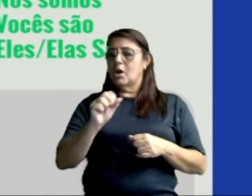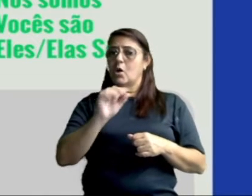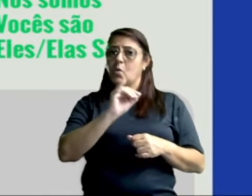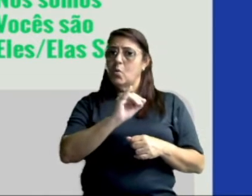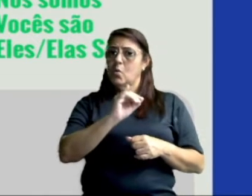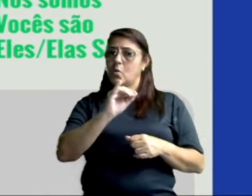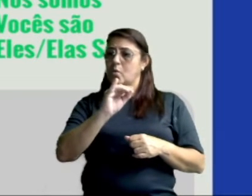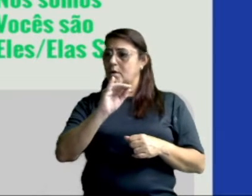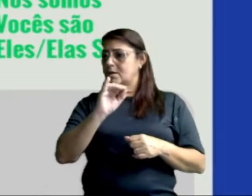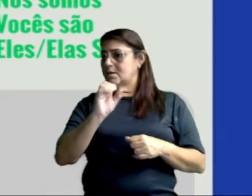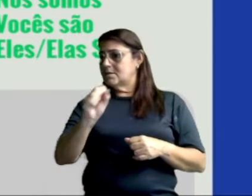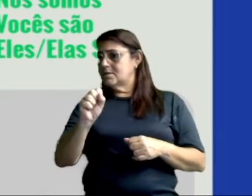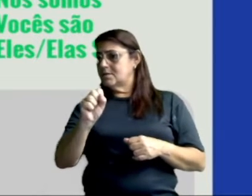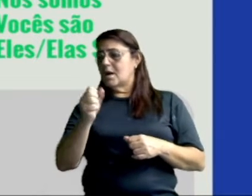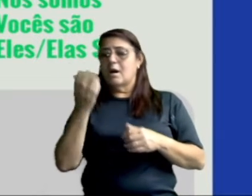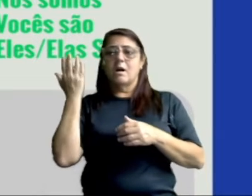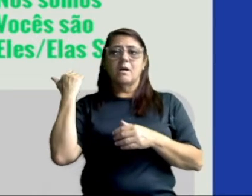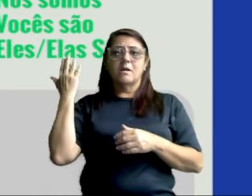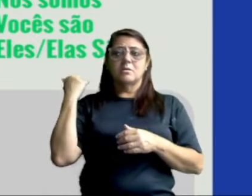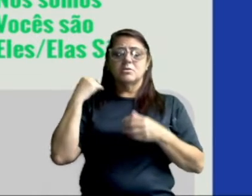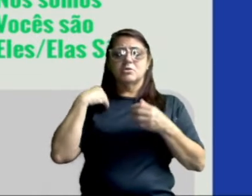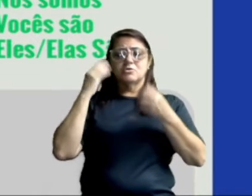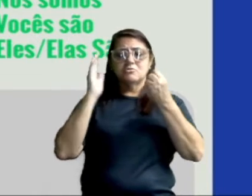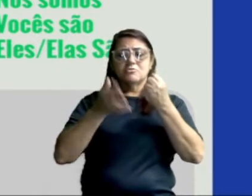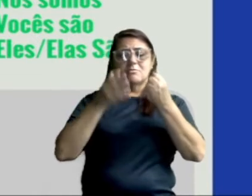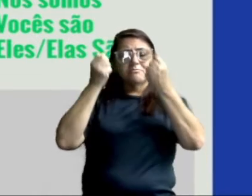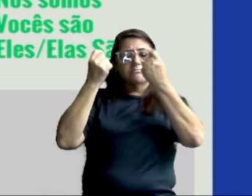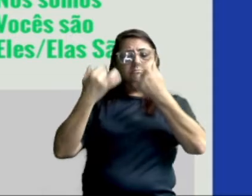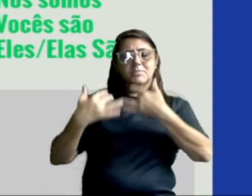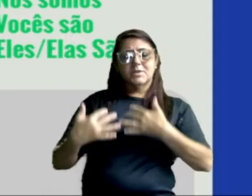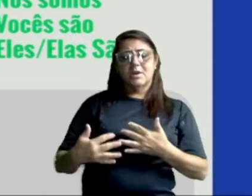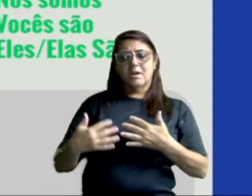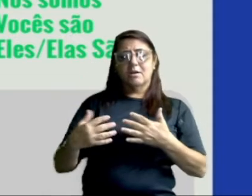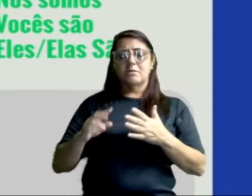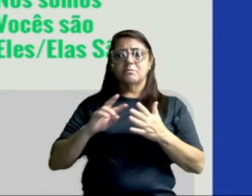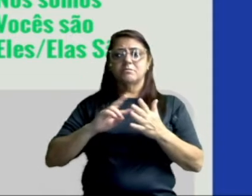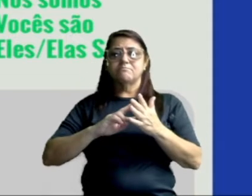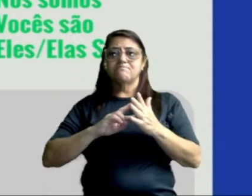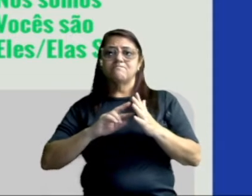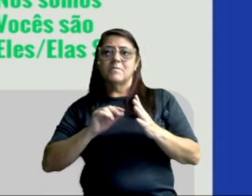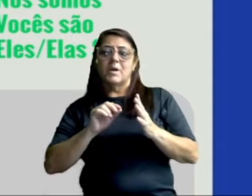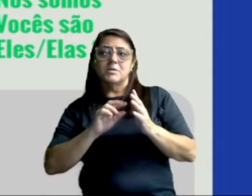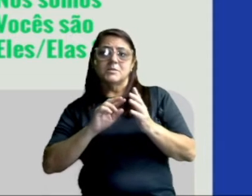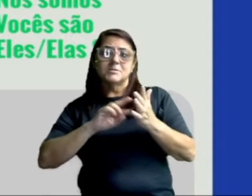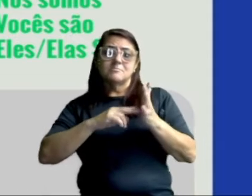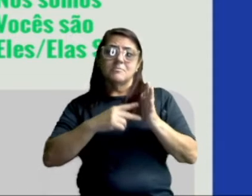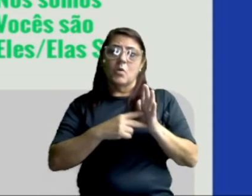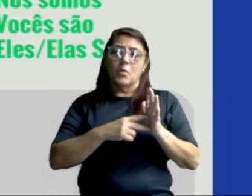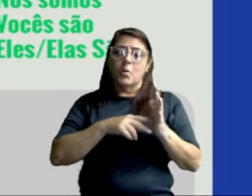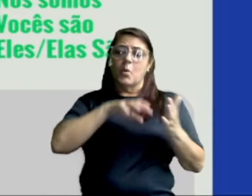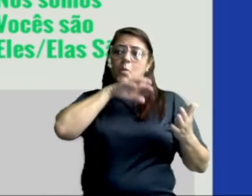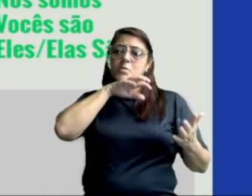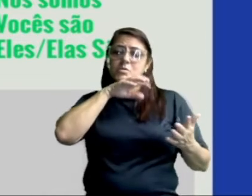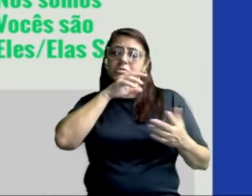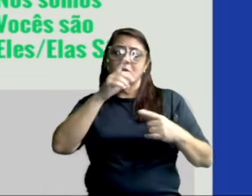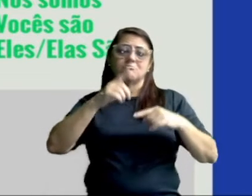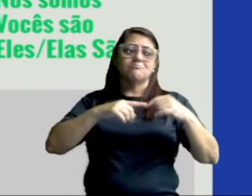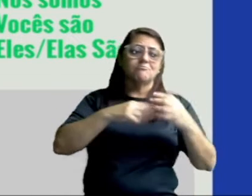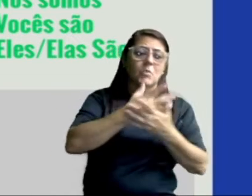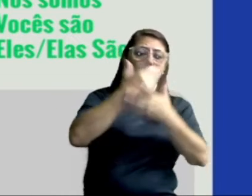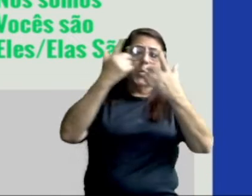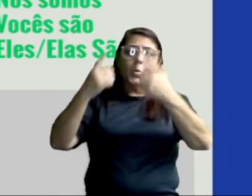it, como eu já falei em aulas passadas, ele representa aquele pronome que eu posso utilizar com animal, objeto